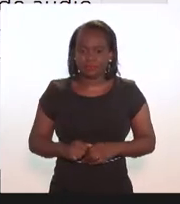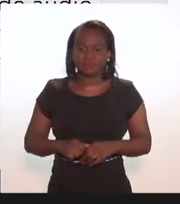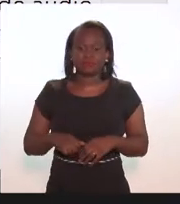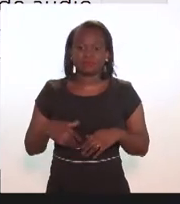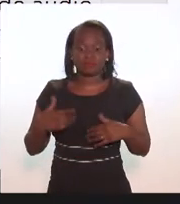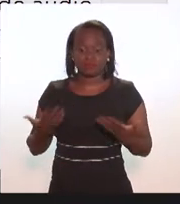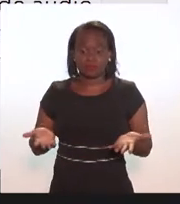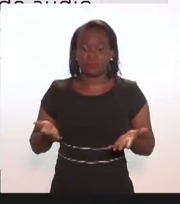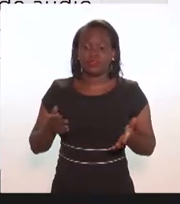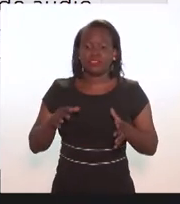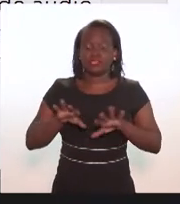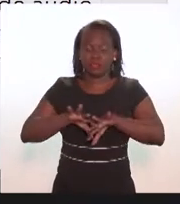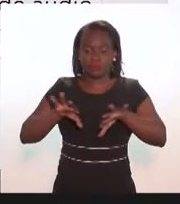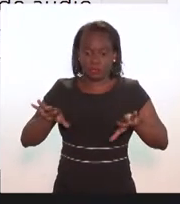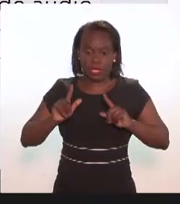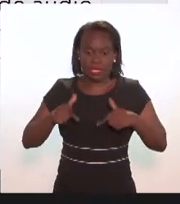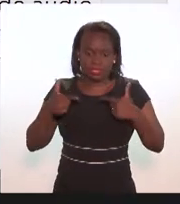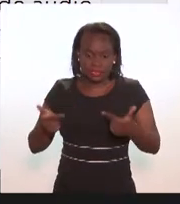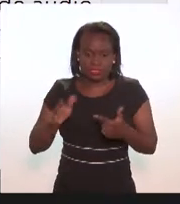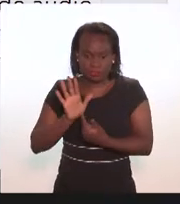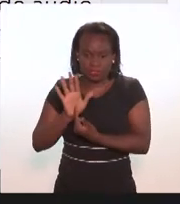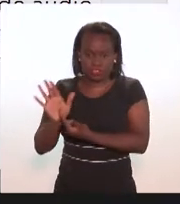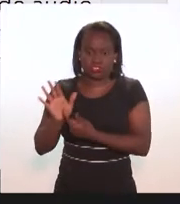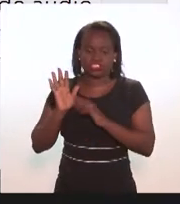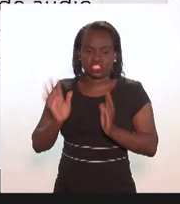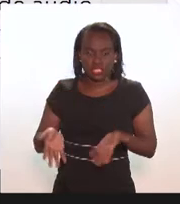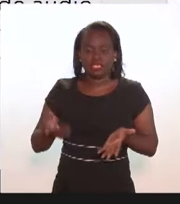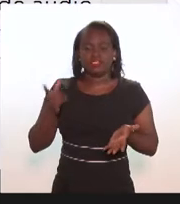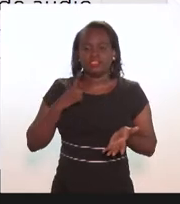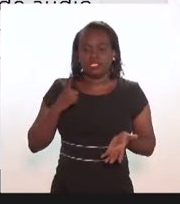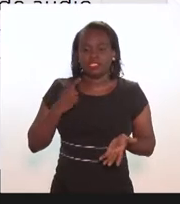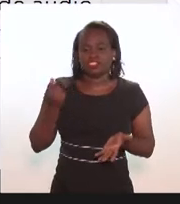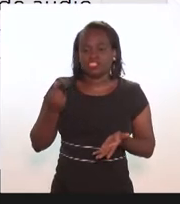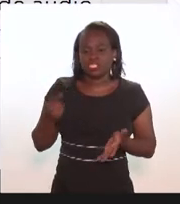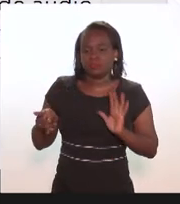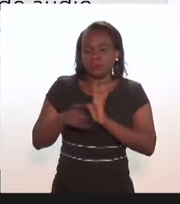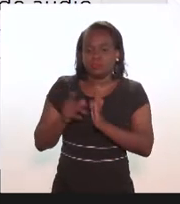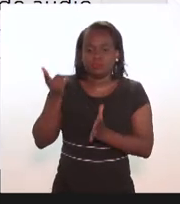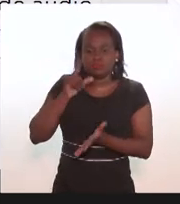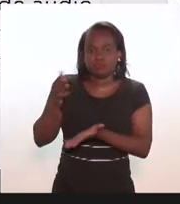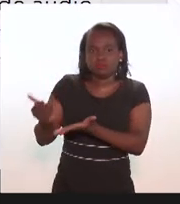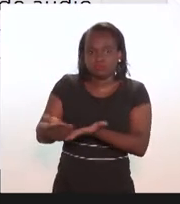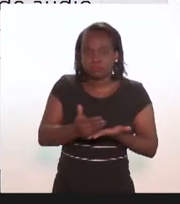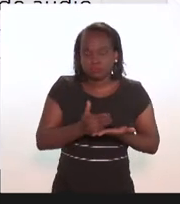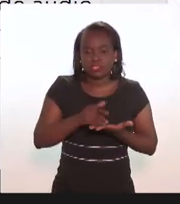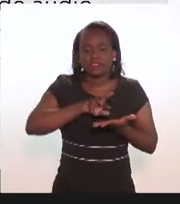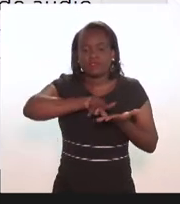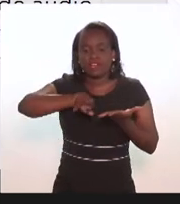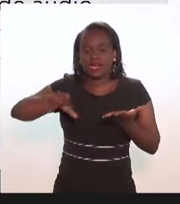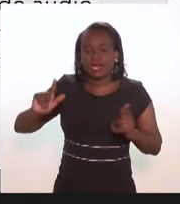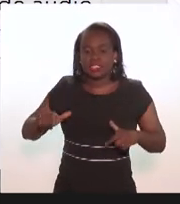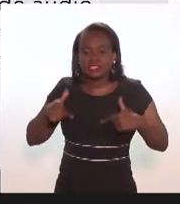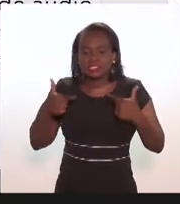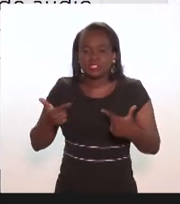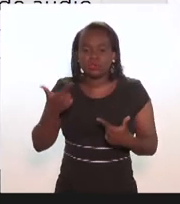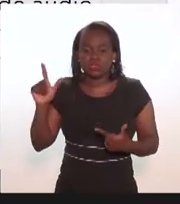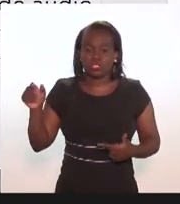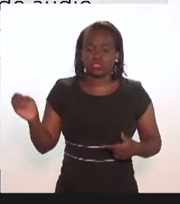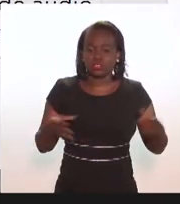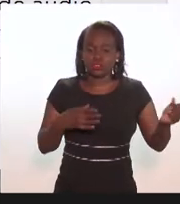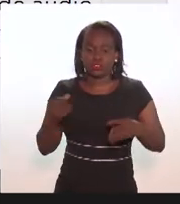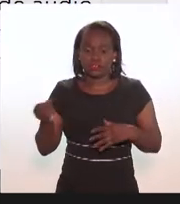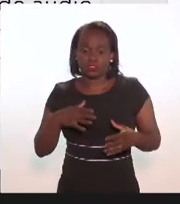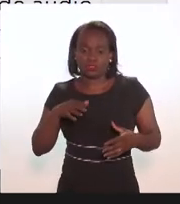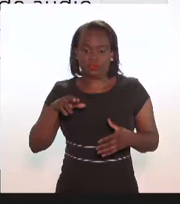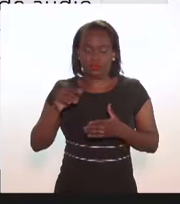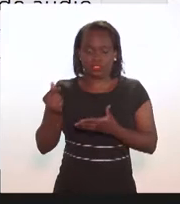além daquelas ações que eu apresentei agora, de trazer dinheiro para o caixa, várias outras ações para modernização da